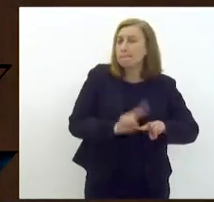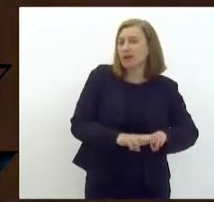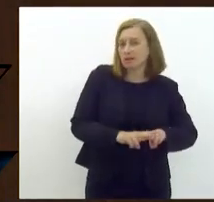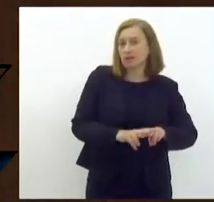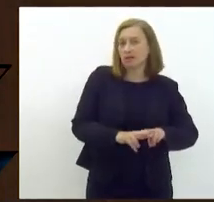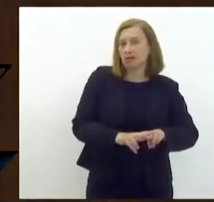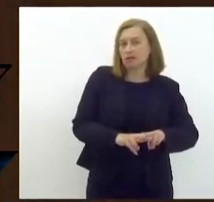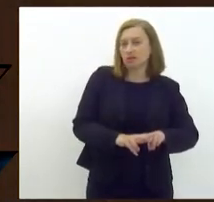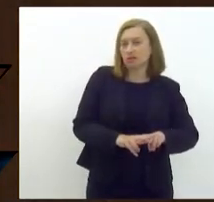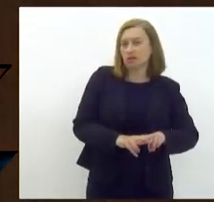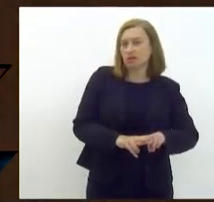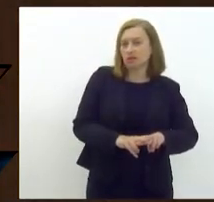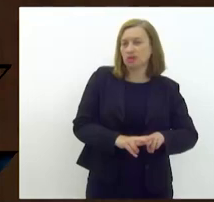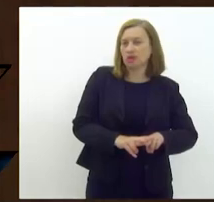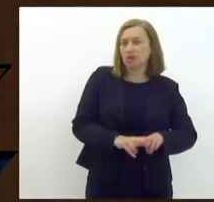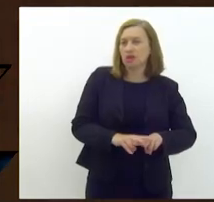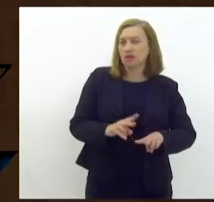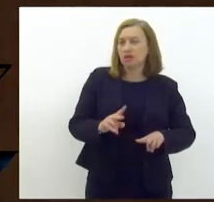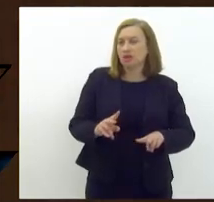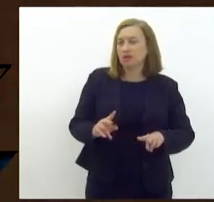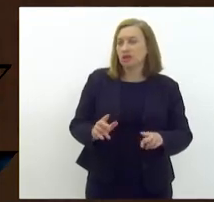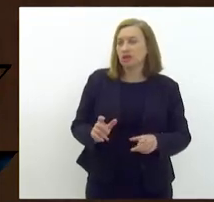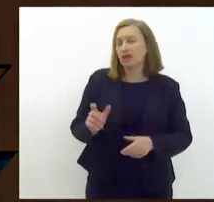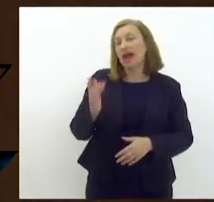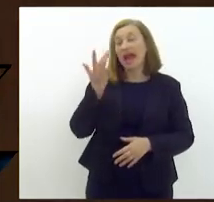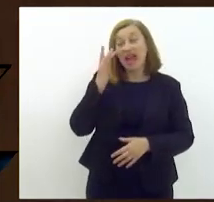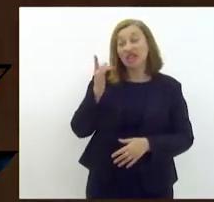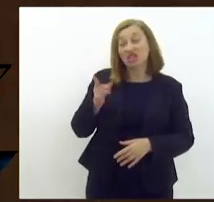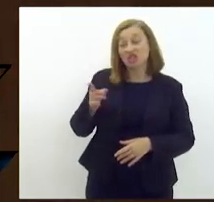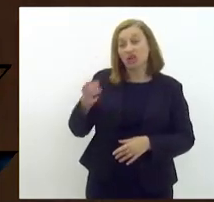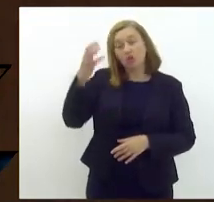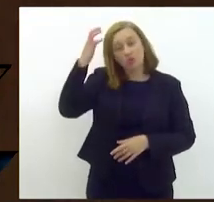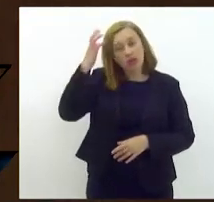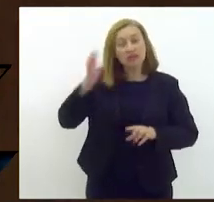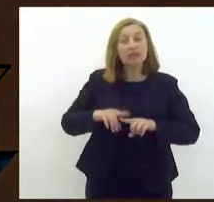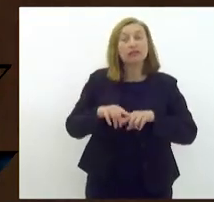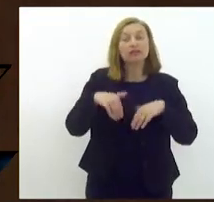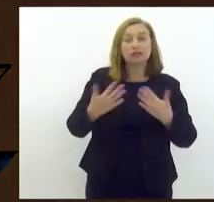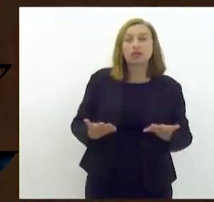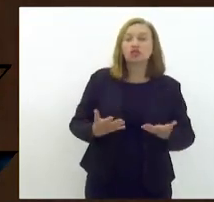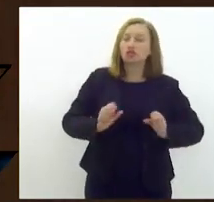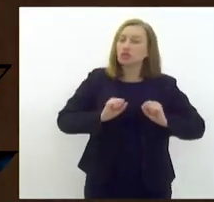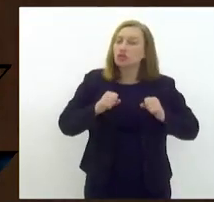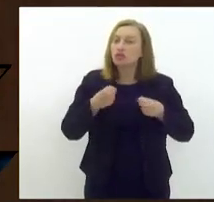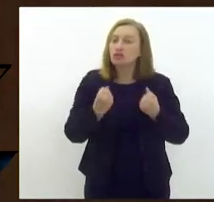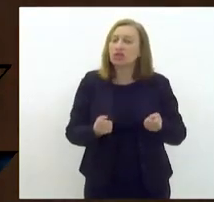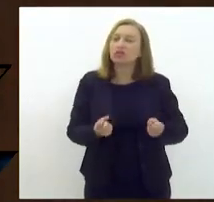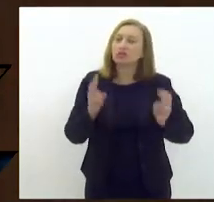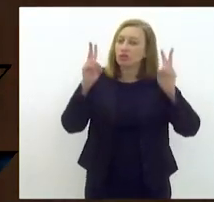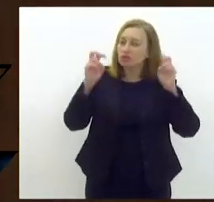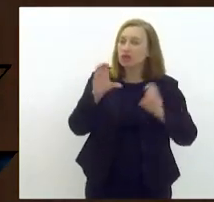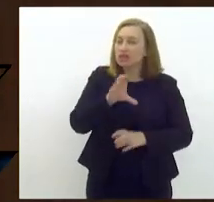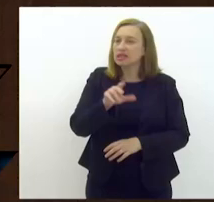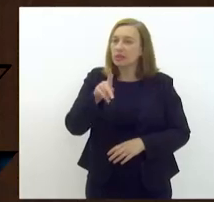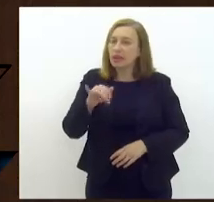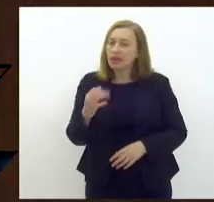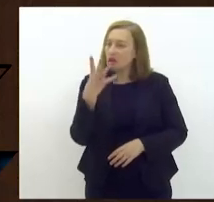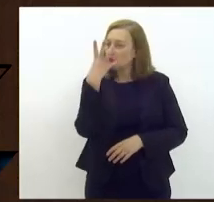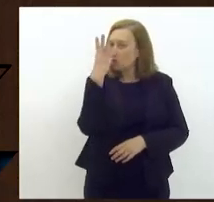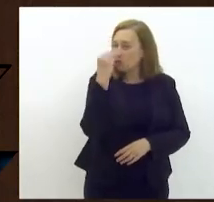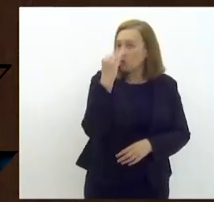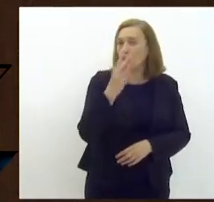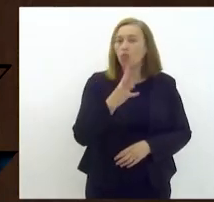tornam suspeitos de um alvo de suspeitos Ou seja a gente tem se debruçado sobre isso na CPI do reconhecimento